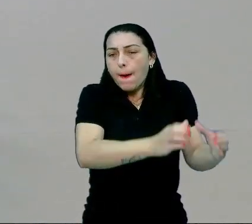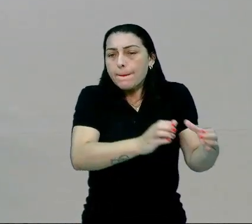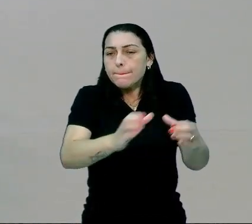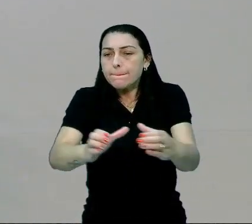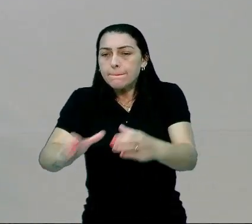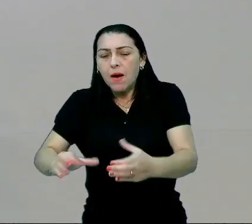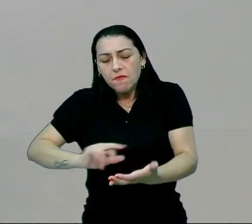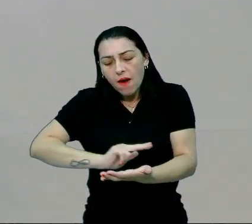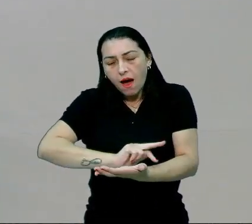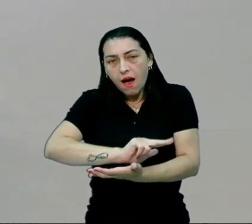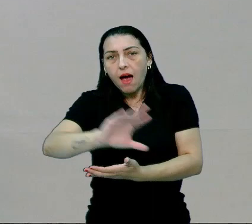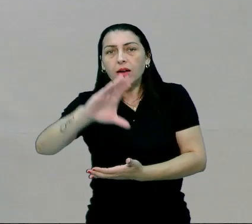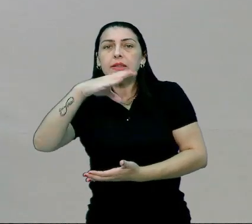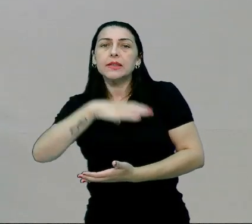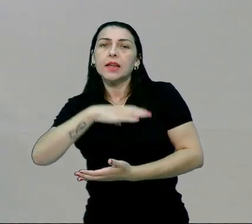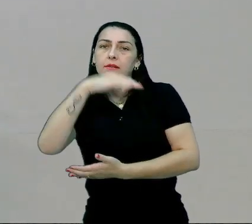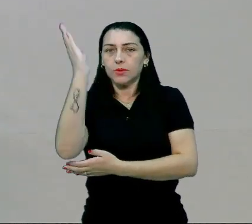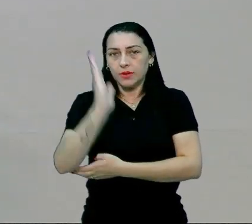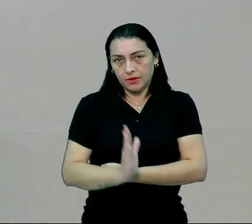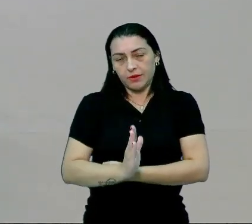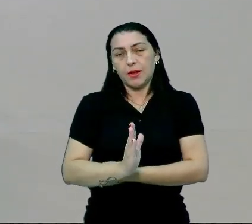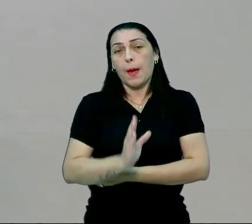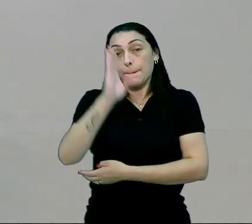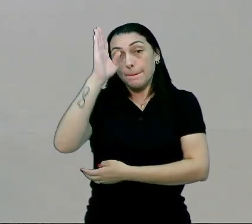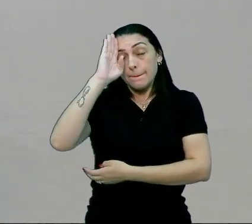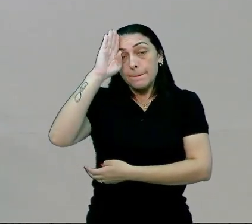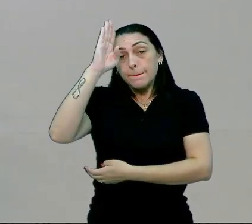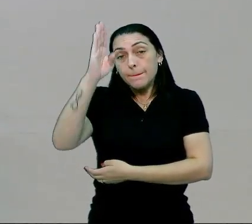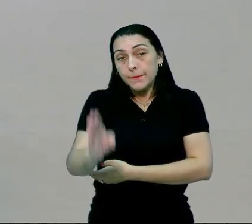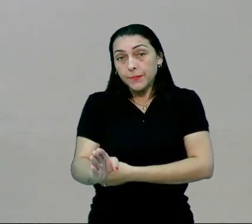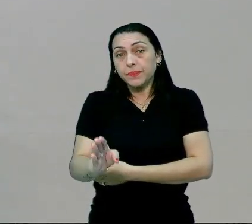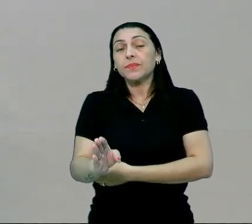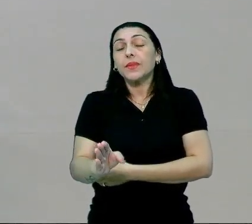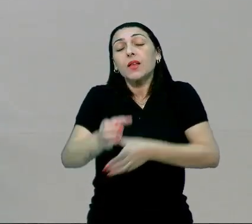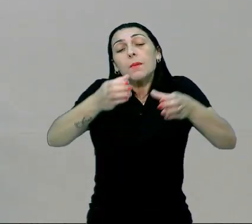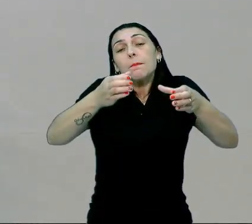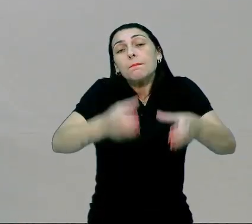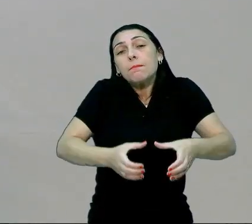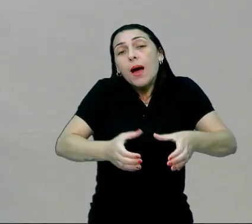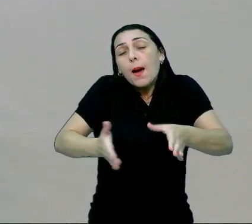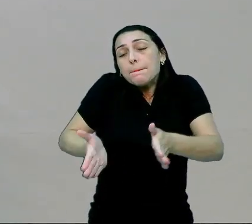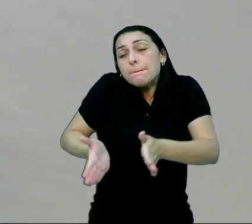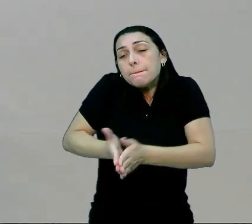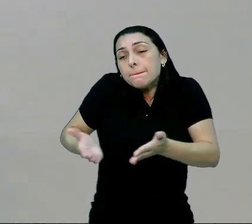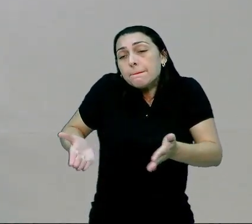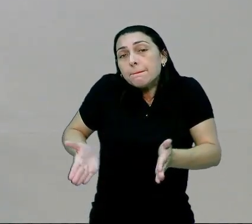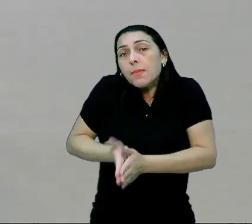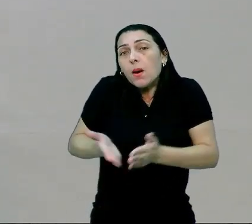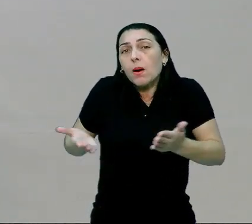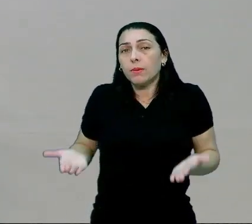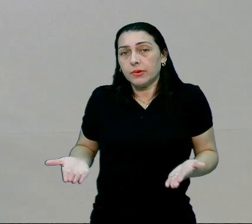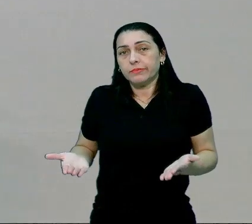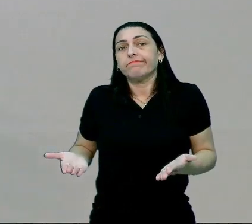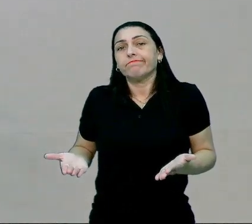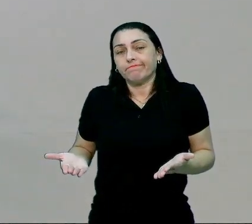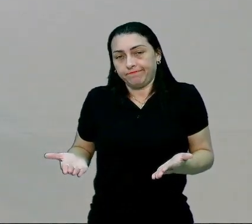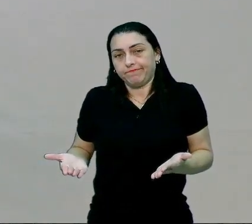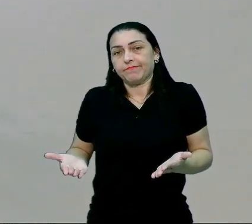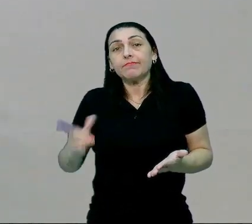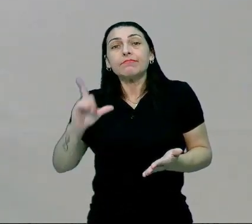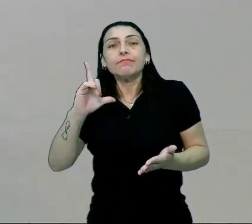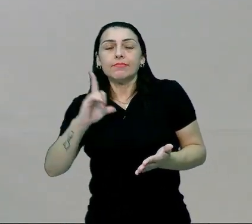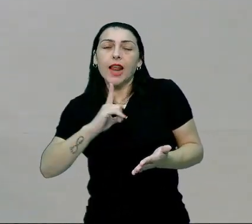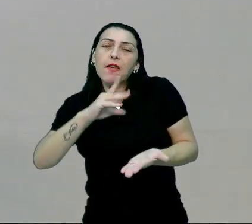em várias cidades brasileiras, principalmente naqueles bairros tidos como periféricos,